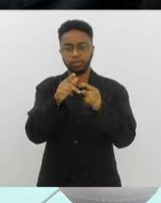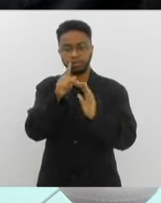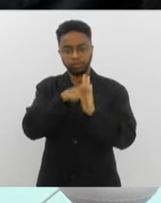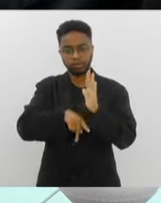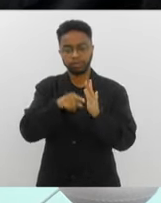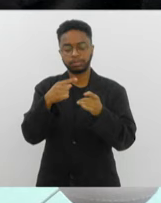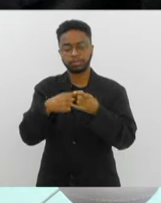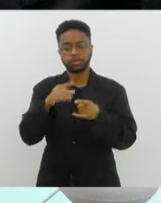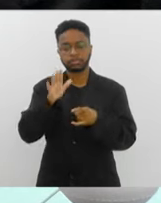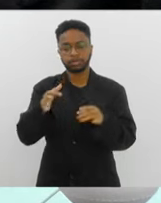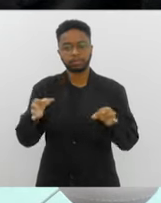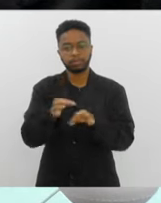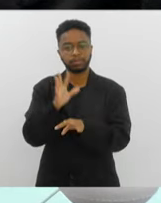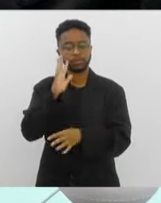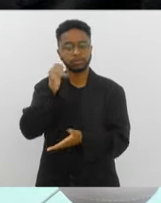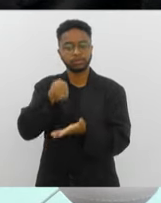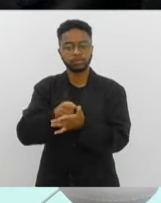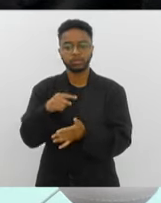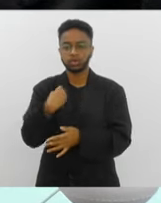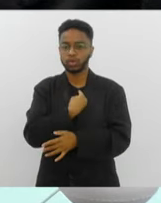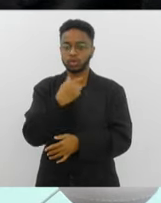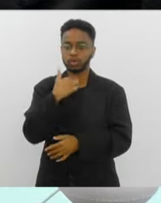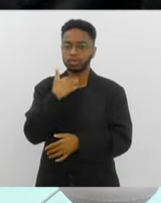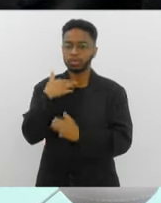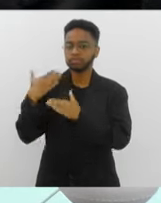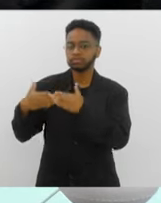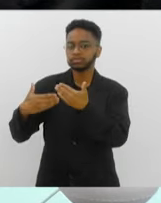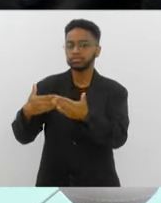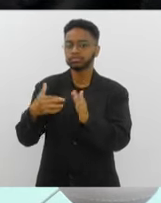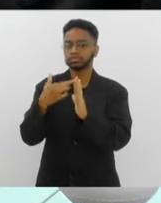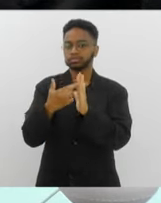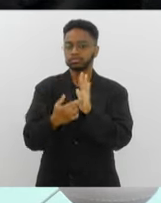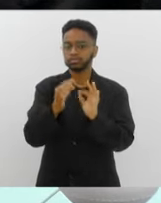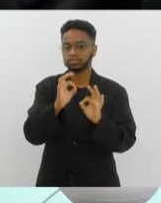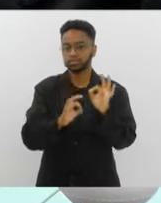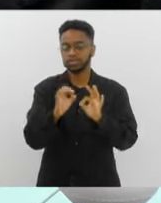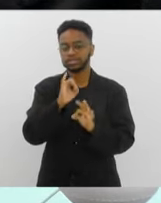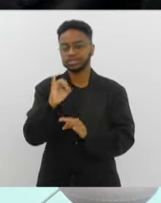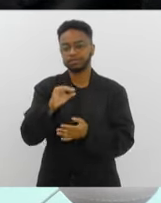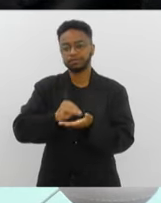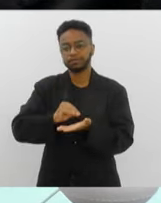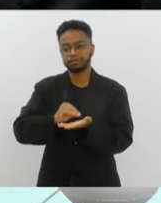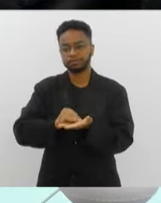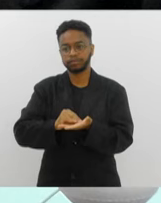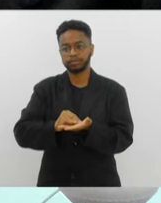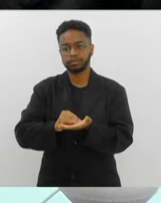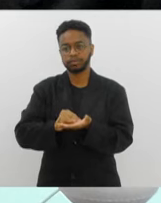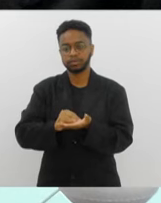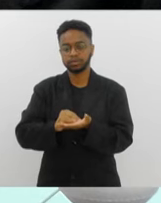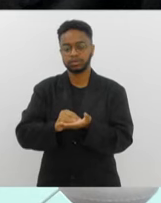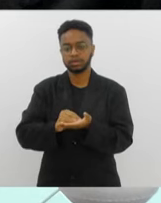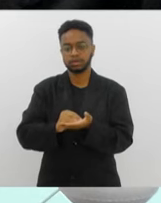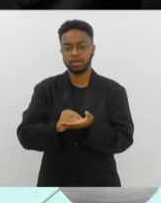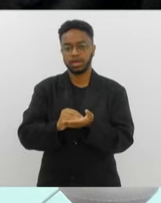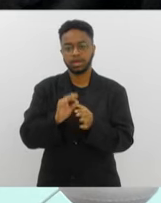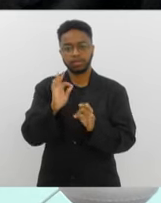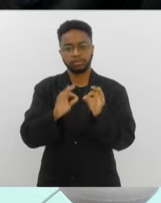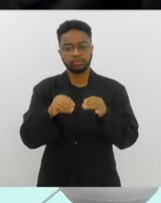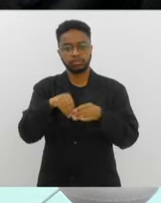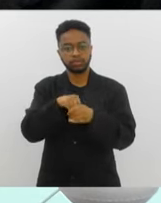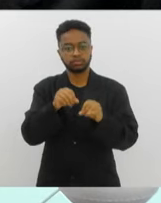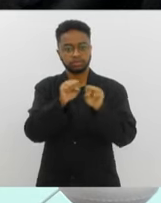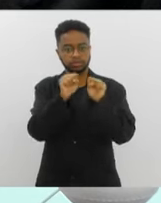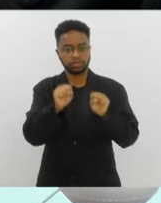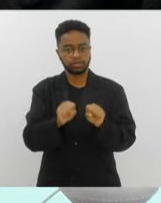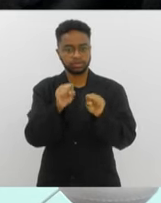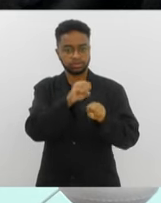é clara de que a gente não pode avançar nessa regulamentação sem que haja essa previsão para os sistemas de ensino através